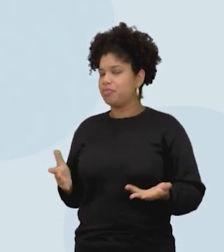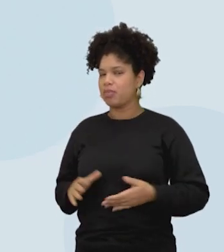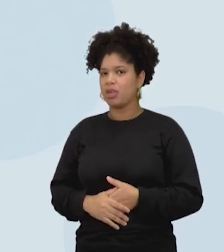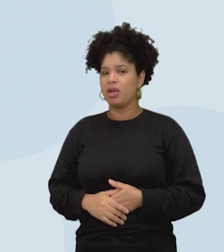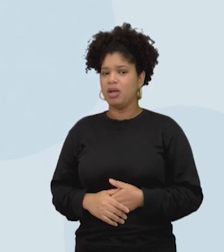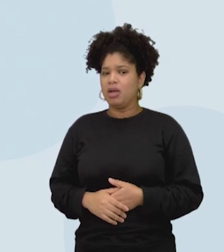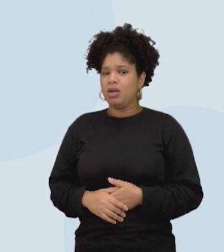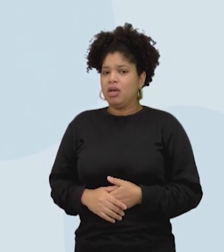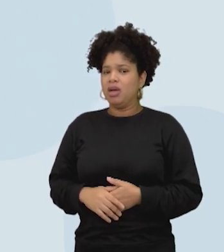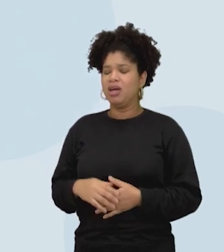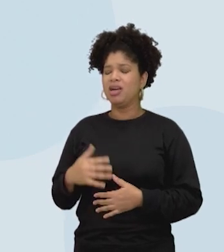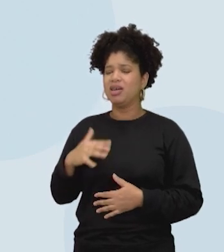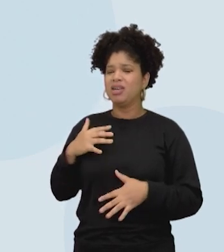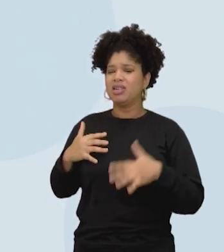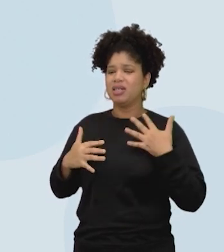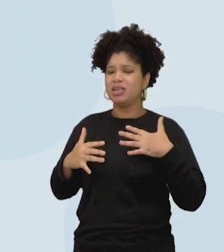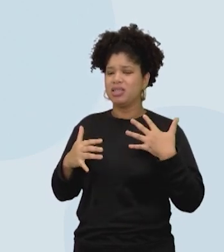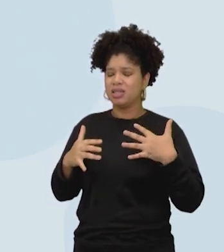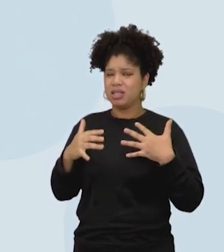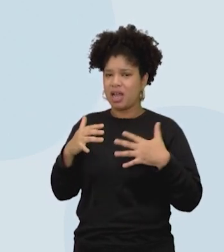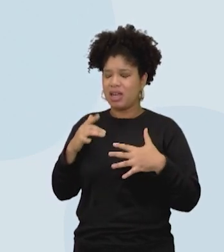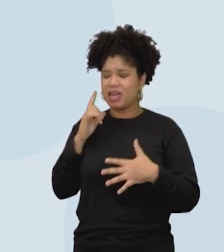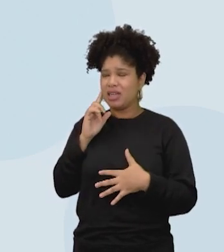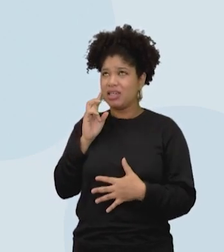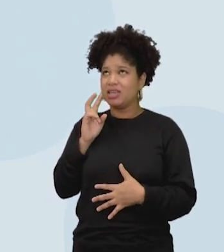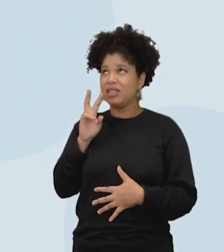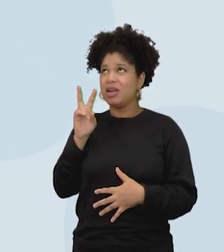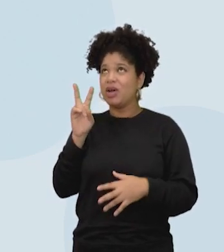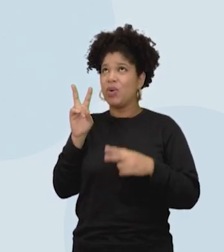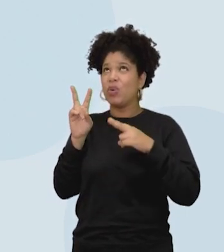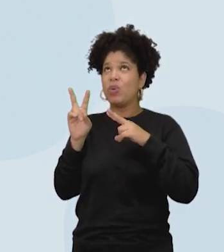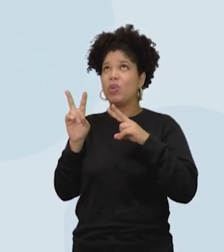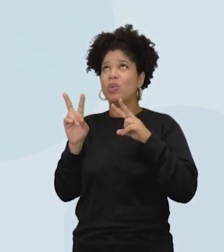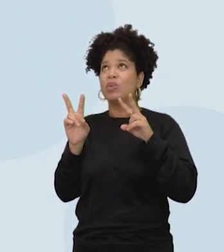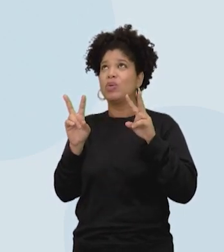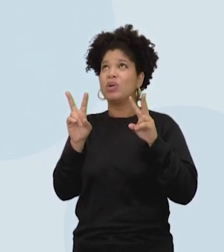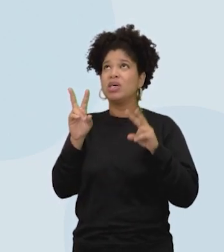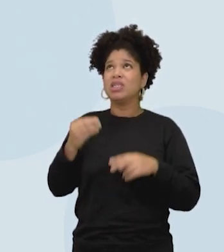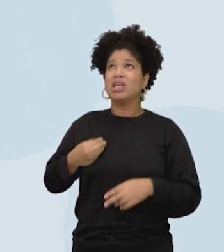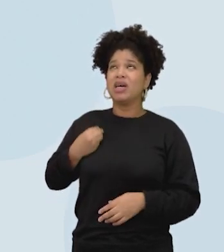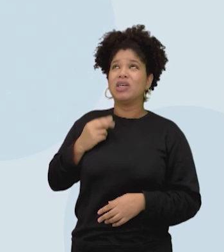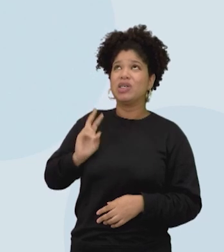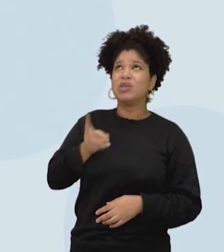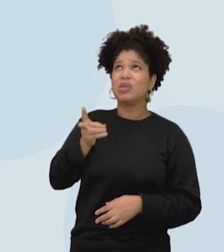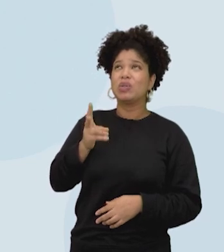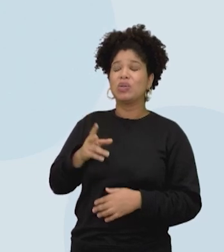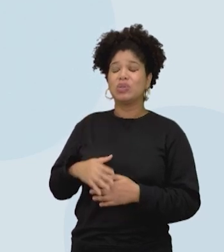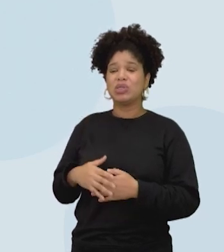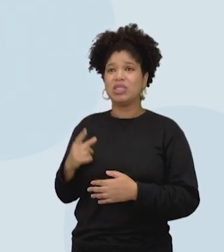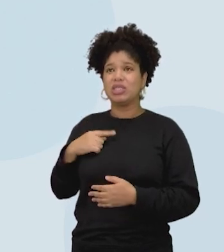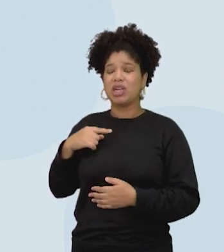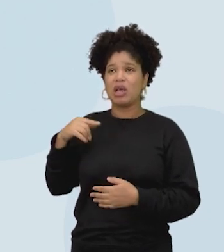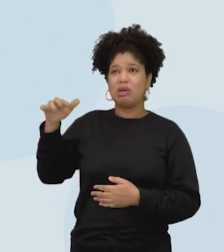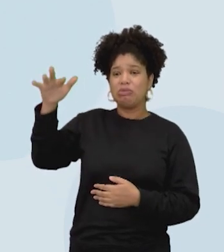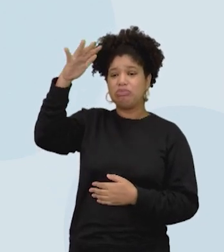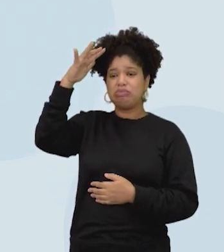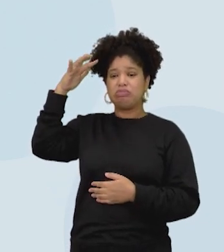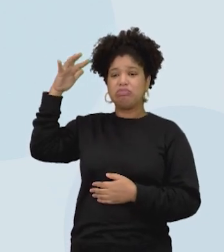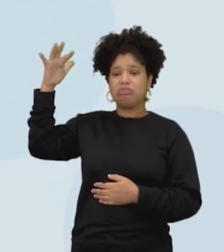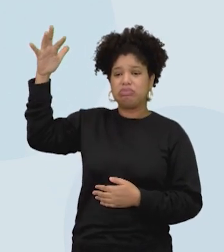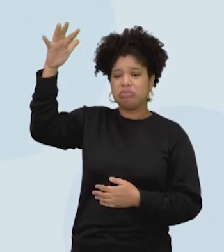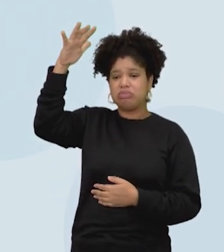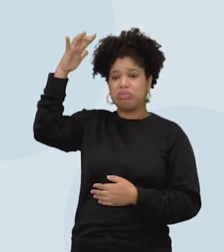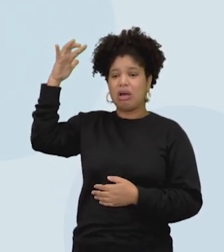tremer, fecho o ferrolho, olho o teto e vejo ainda igual a um olho circularmente sobre a minha rede.